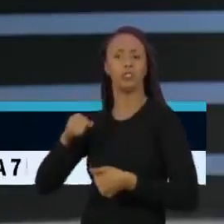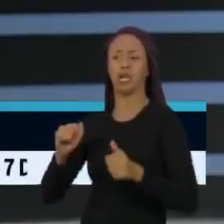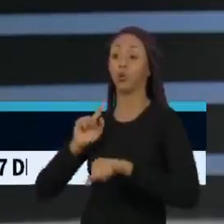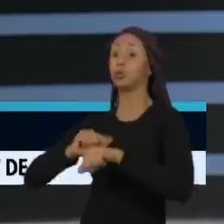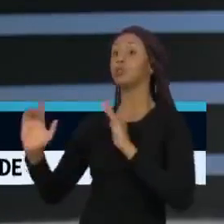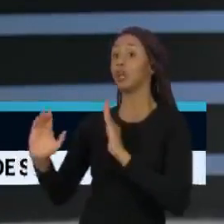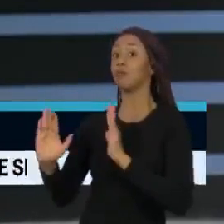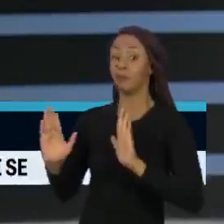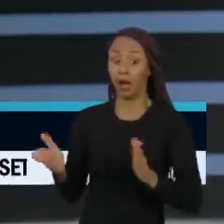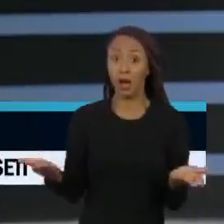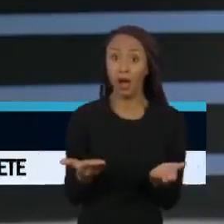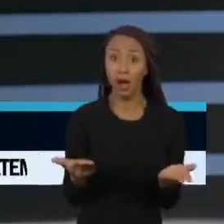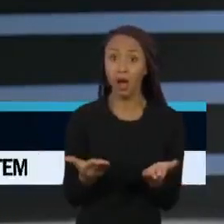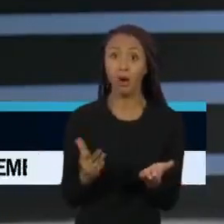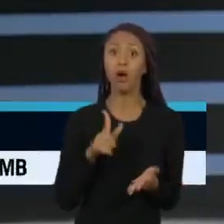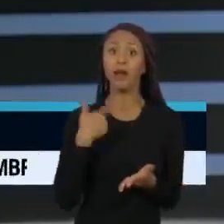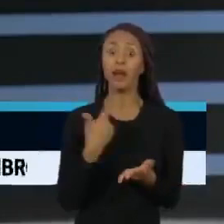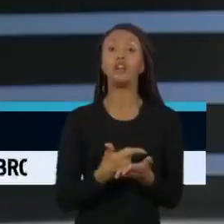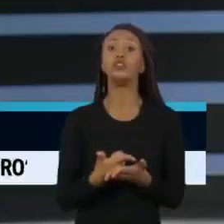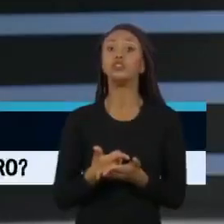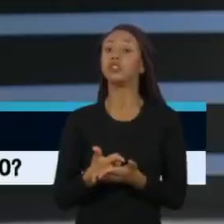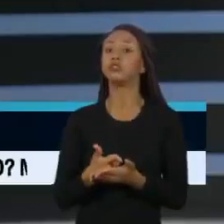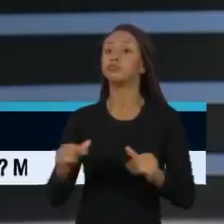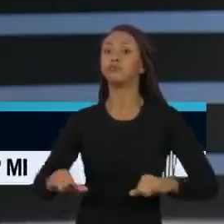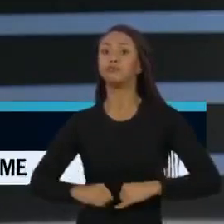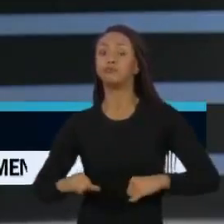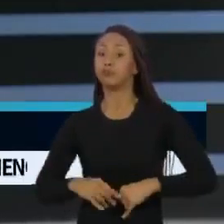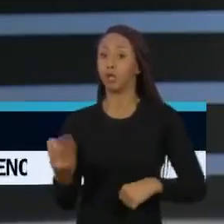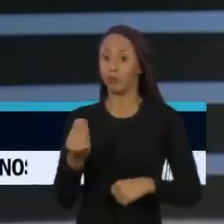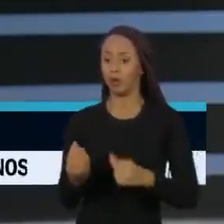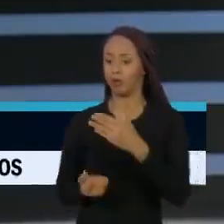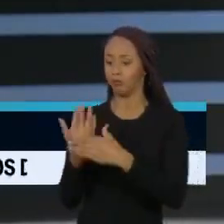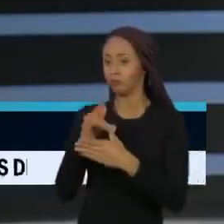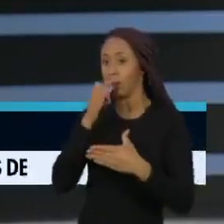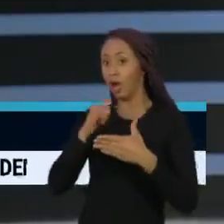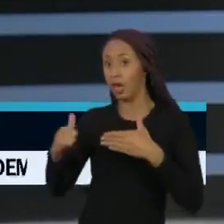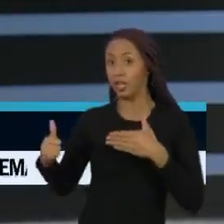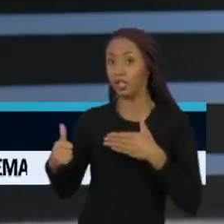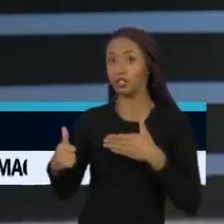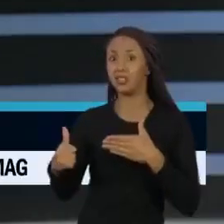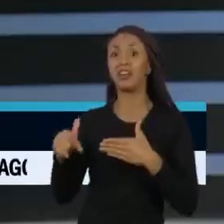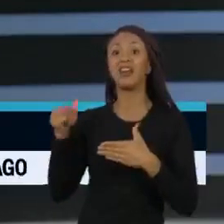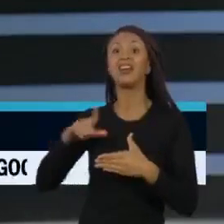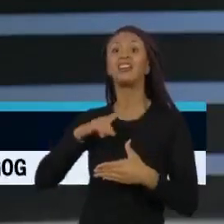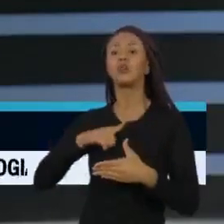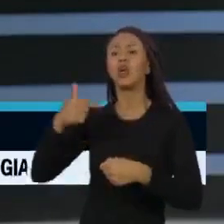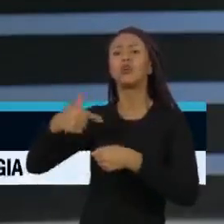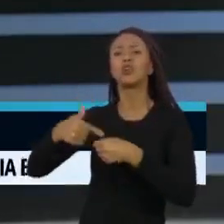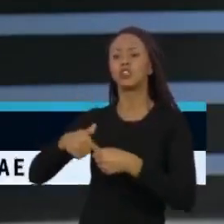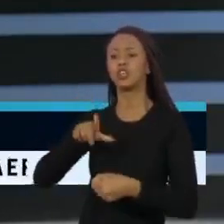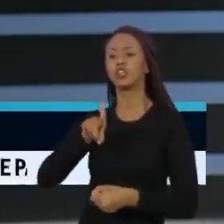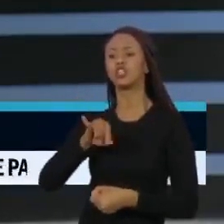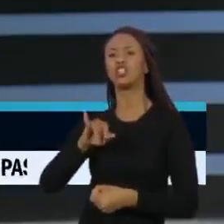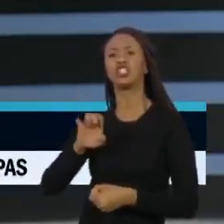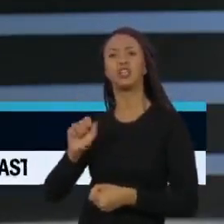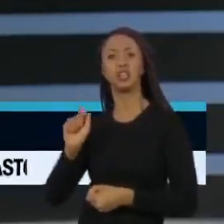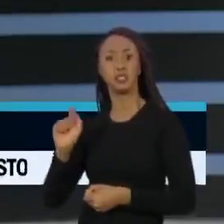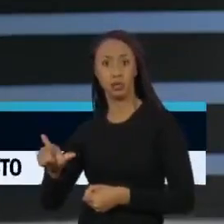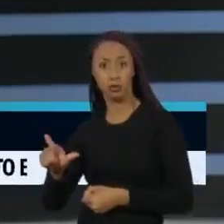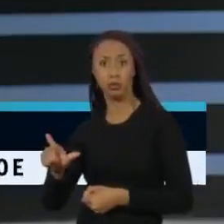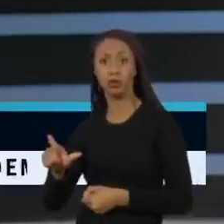bom só que agora nós estamos fazendo uma conta de termoelétrica que além de ser suprida por diesel é uma conta